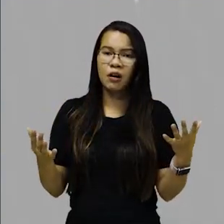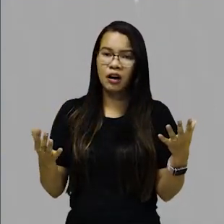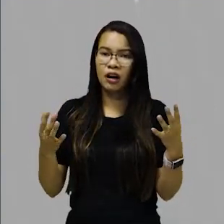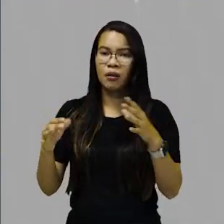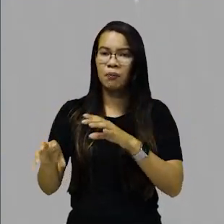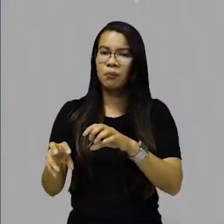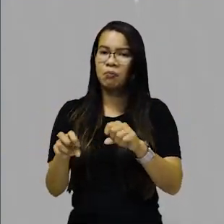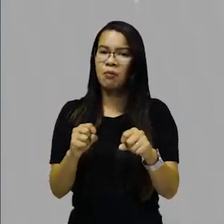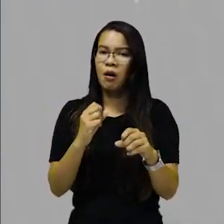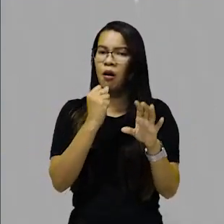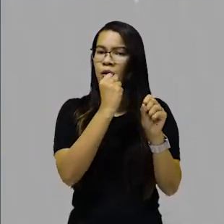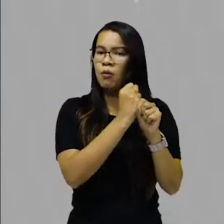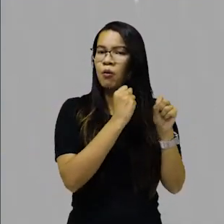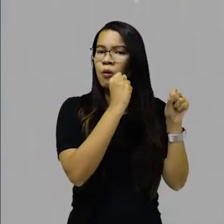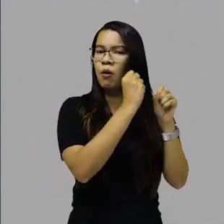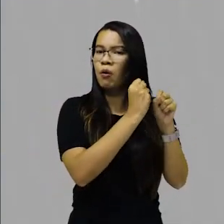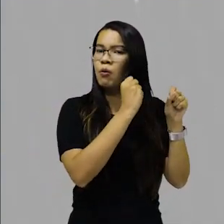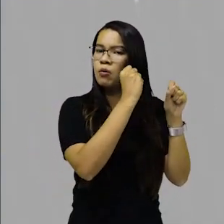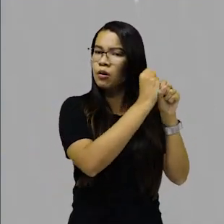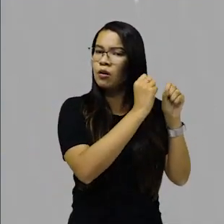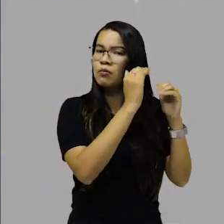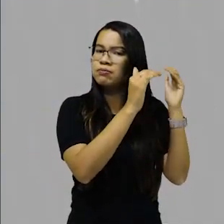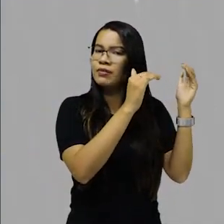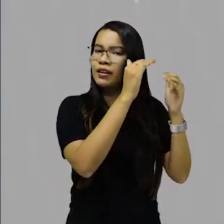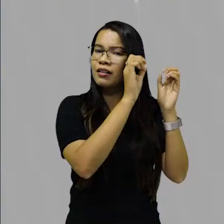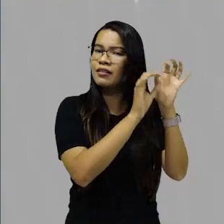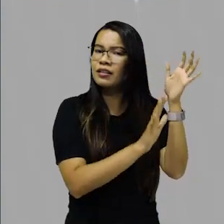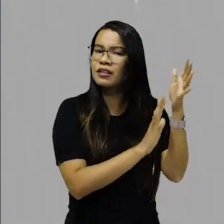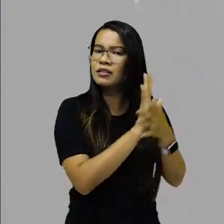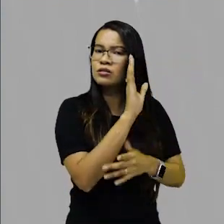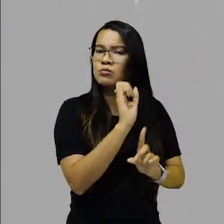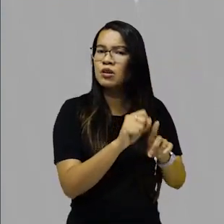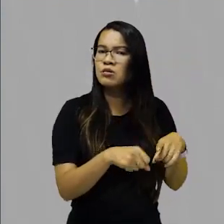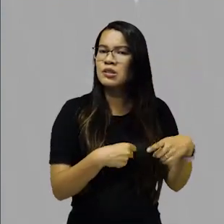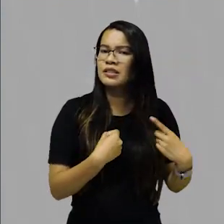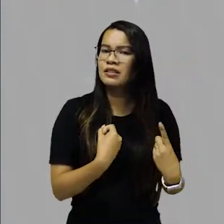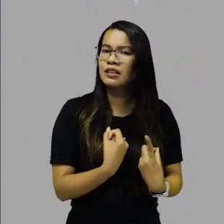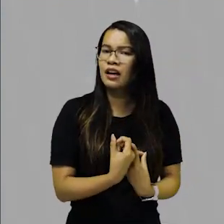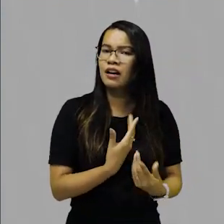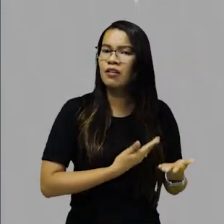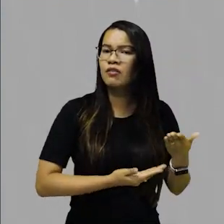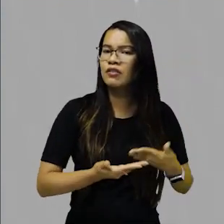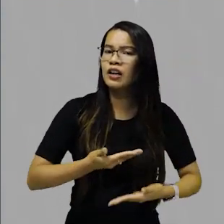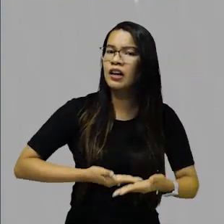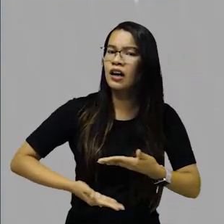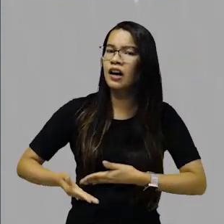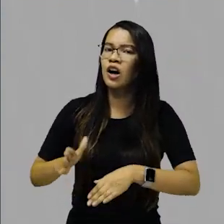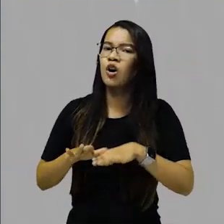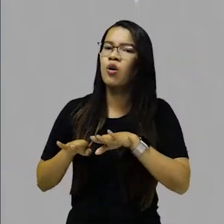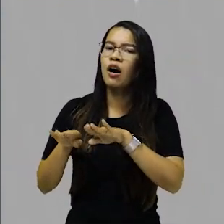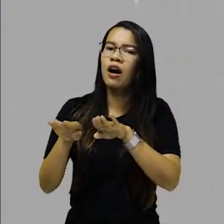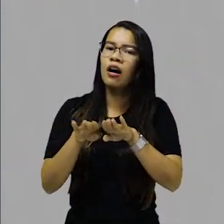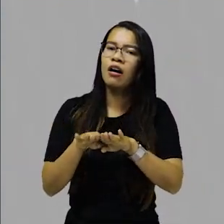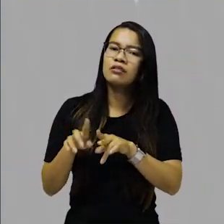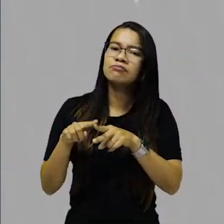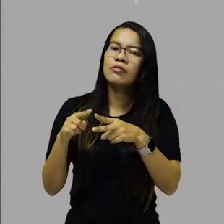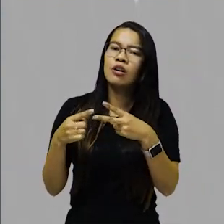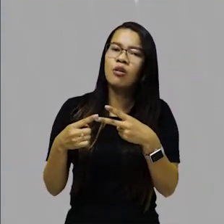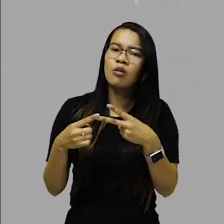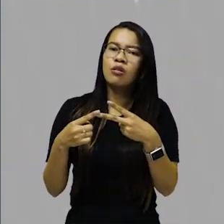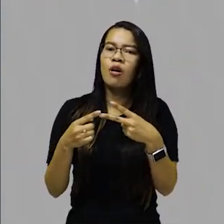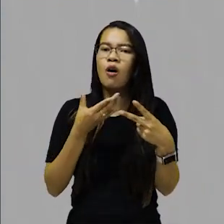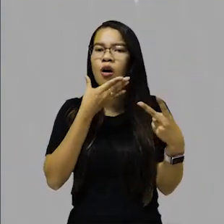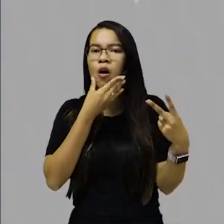buscar a construção de uma sociedade que ofereça a igualdade para ambos os gêneros. Esse é o